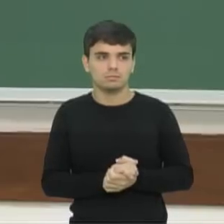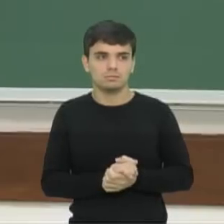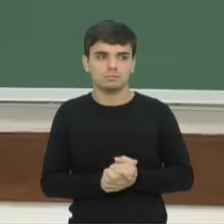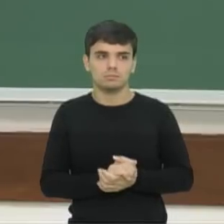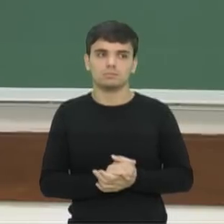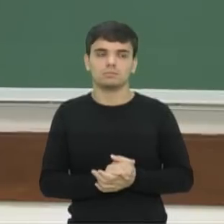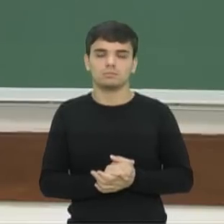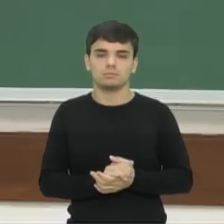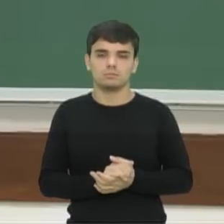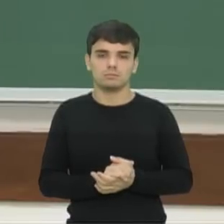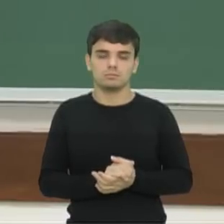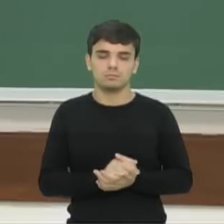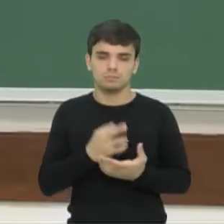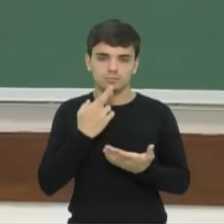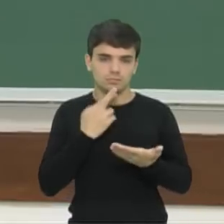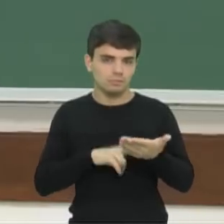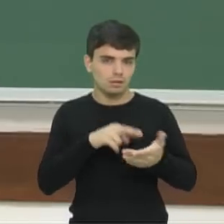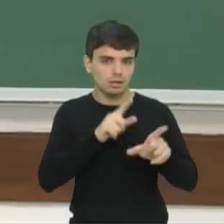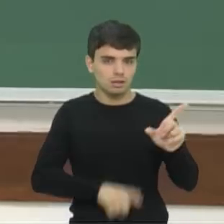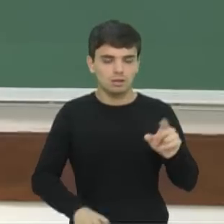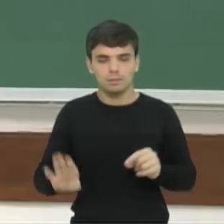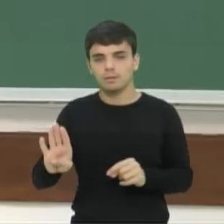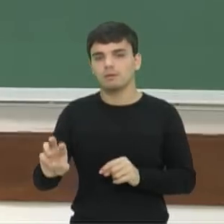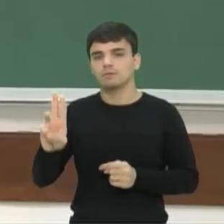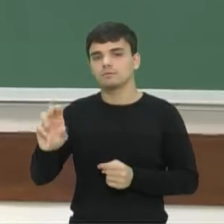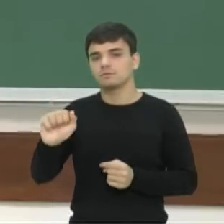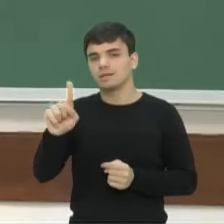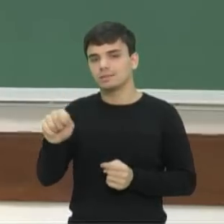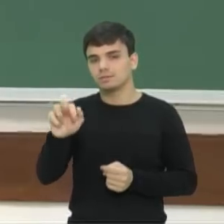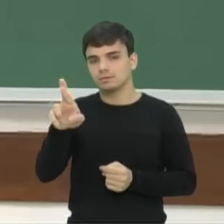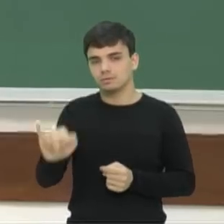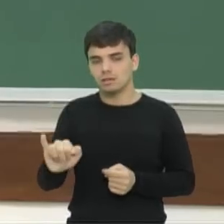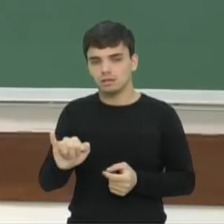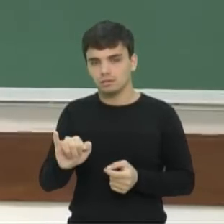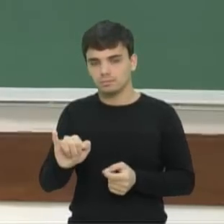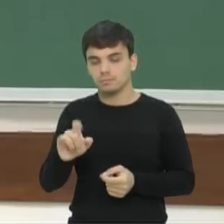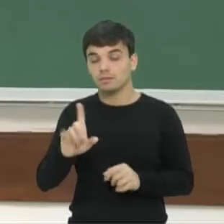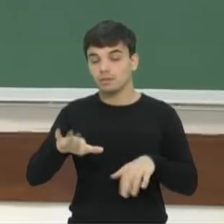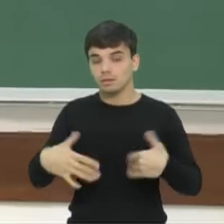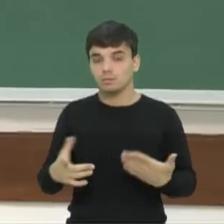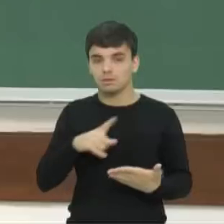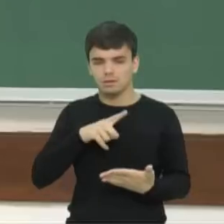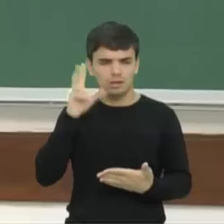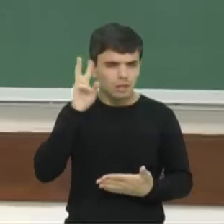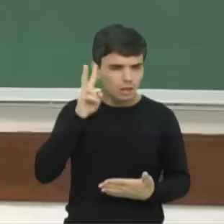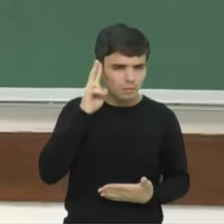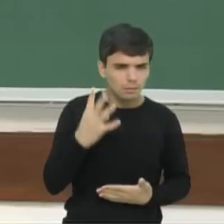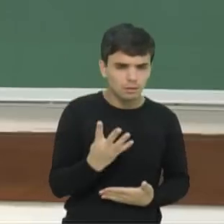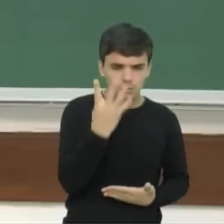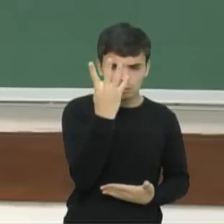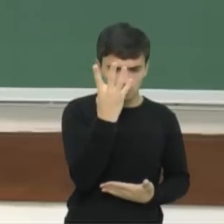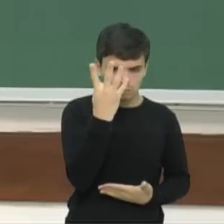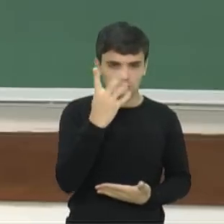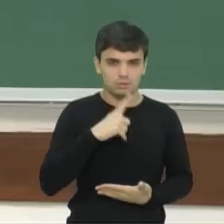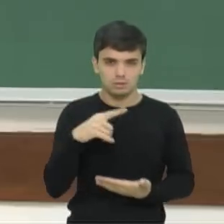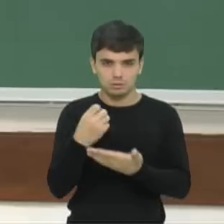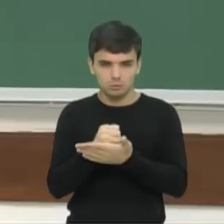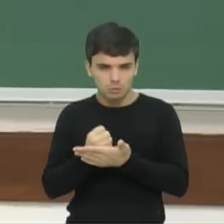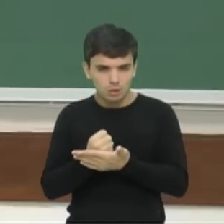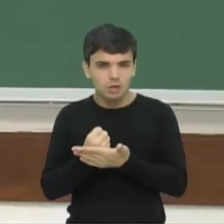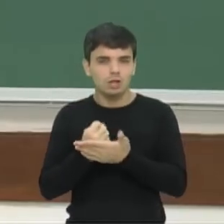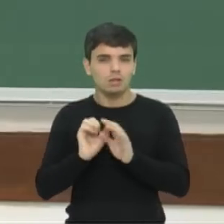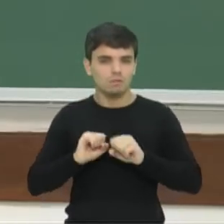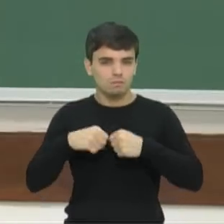B, vazare. Então, faltou, provavelmente na queda, os 4 pilares que sustentam um ippon, né? Então, foi dado um vazare